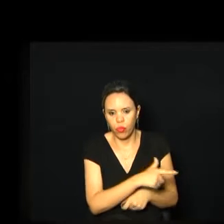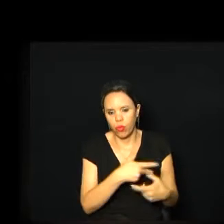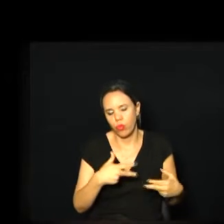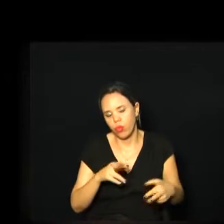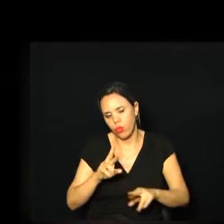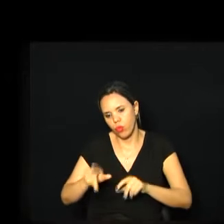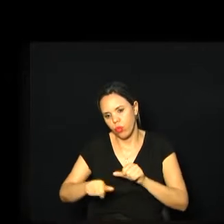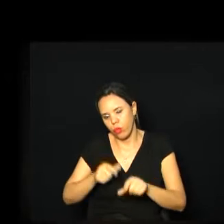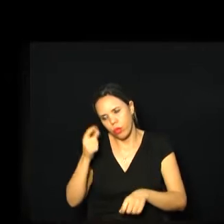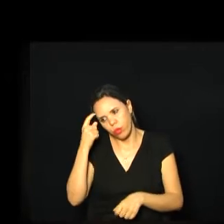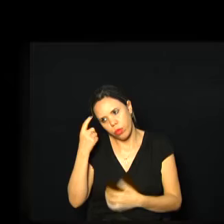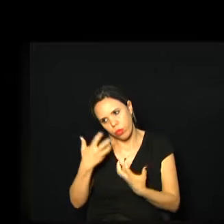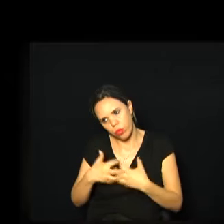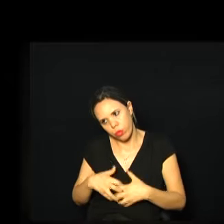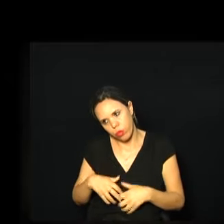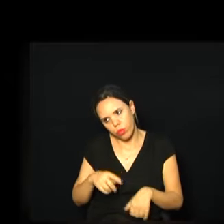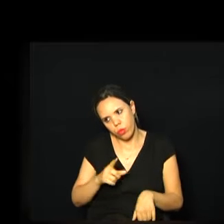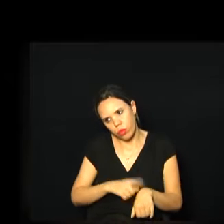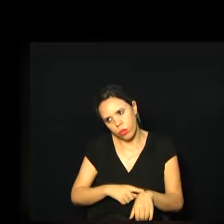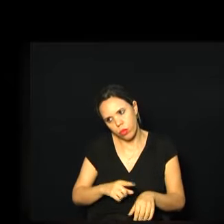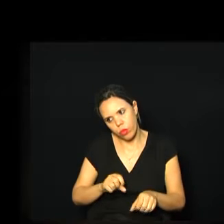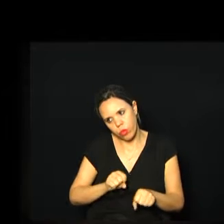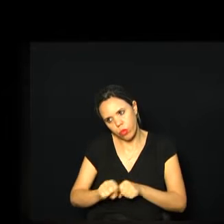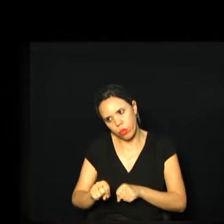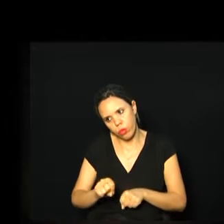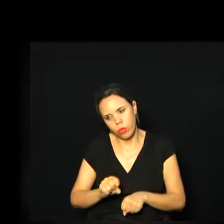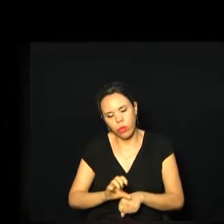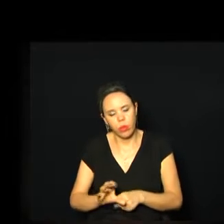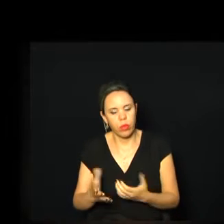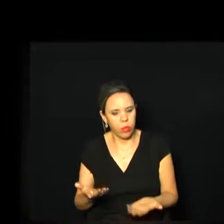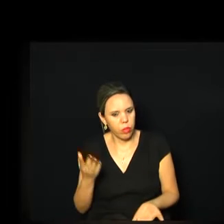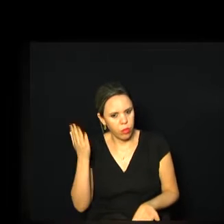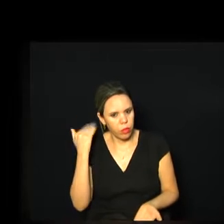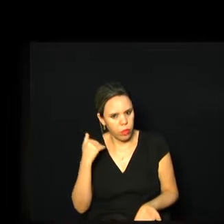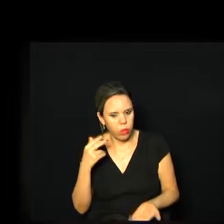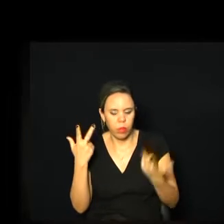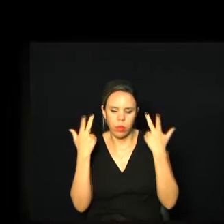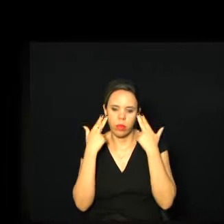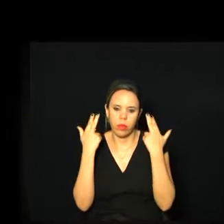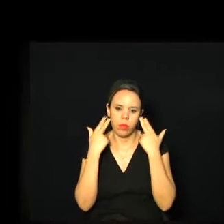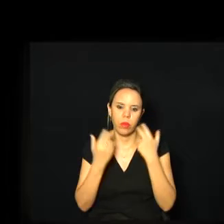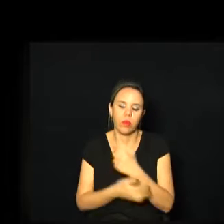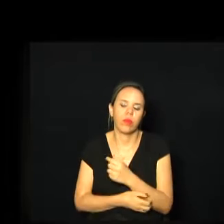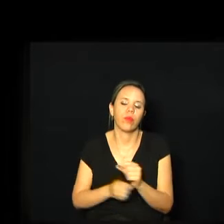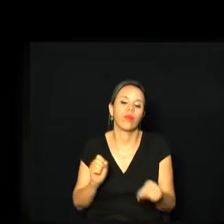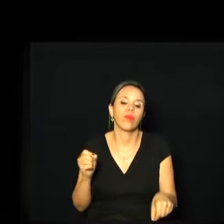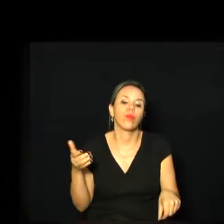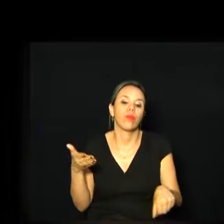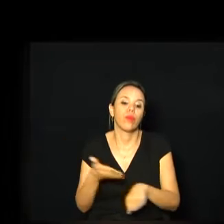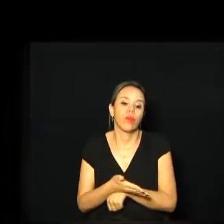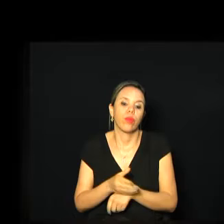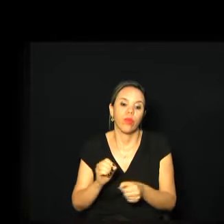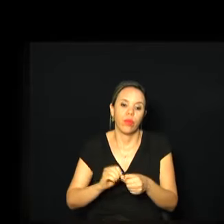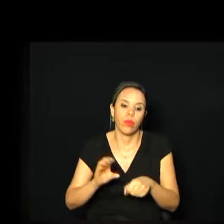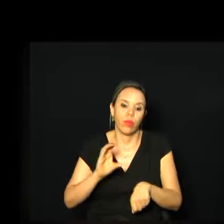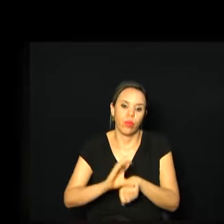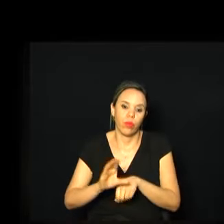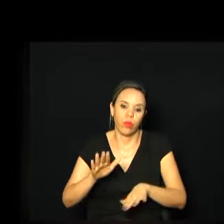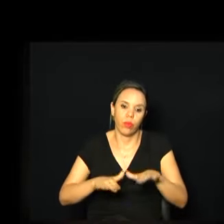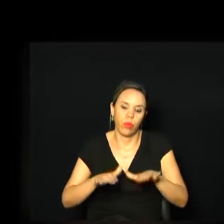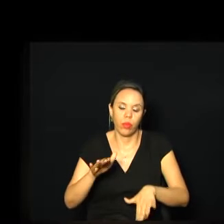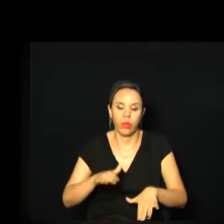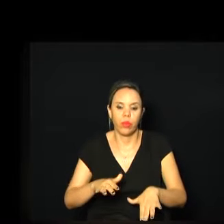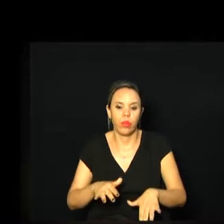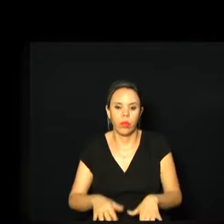coisas para poder pensar outros momentos de formação. Porque a gente sabe, e é natural, quem entra para fazer um determinado curso